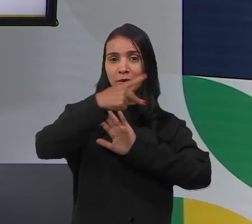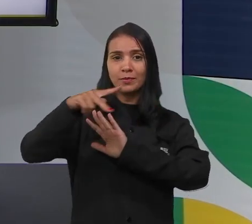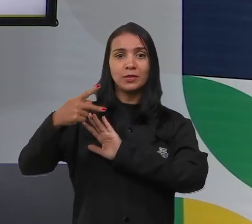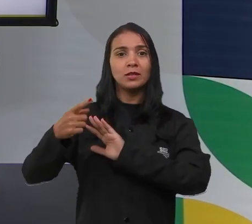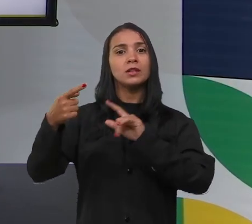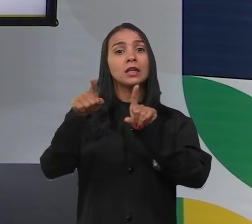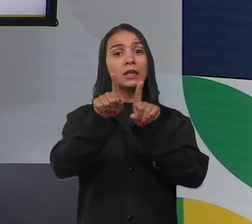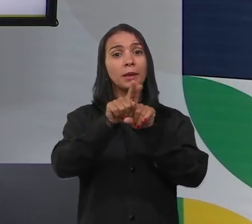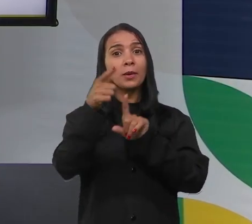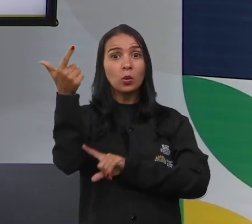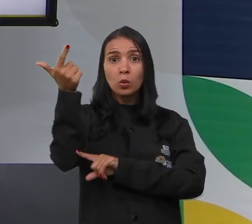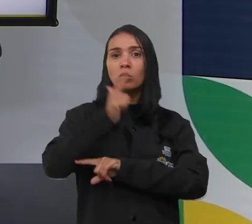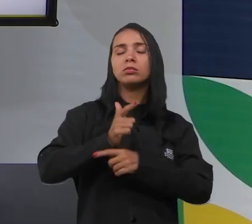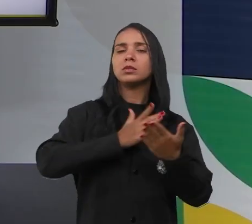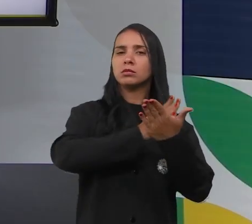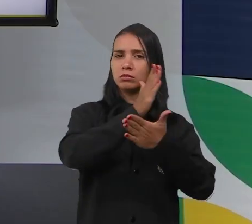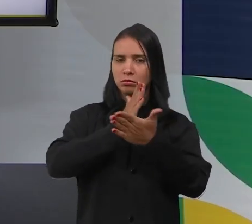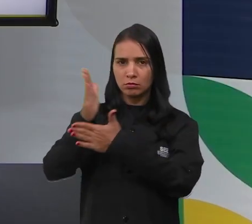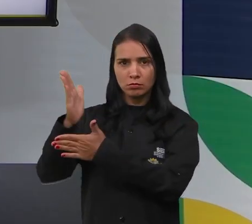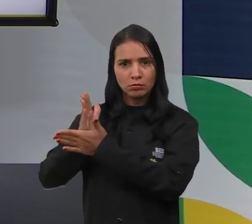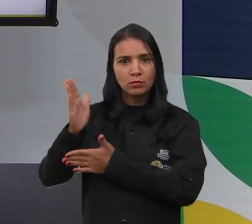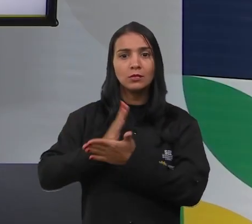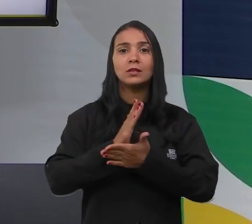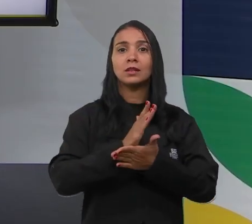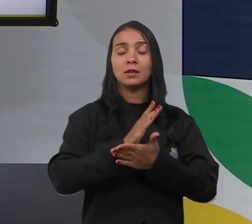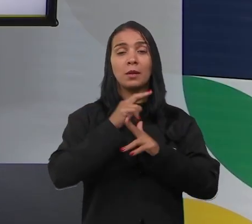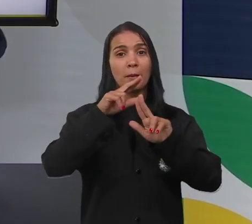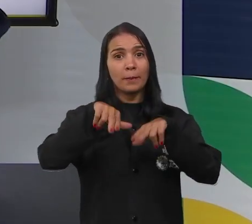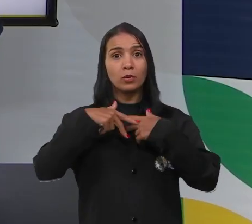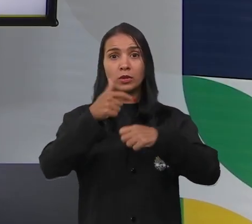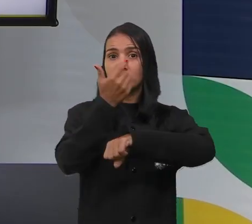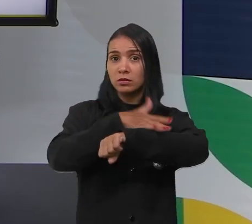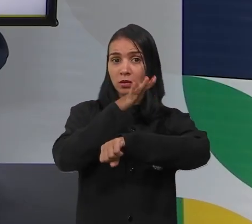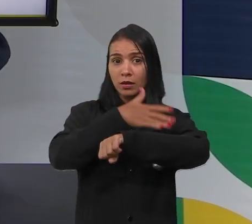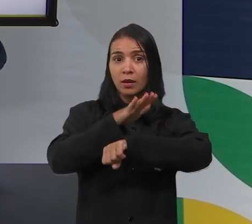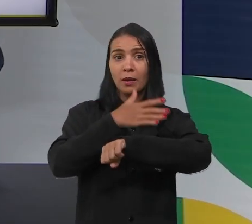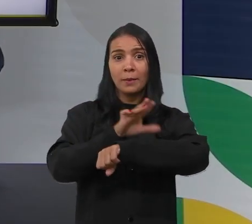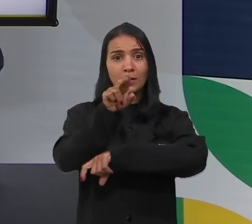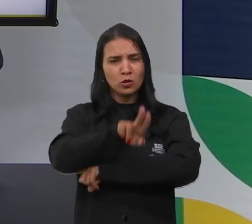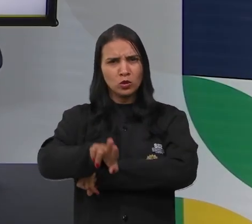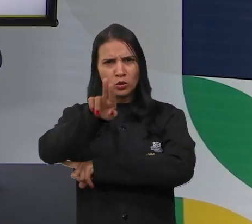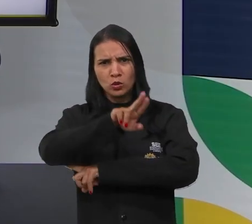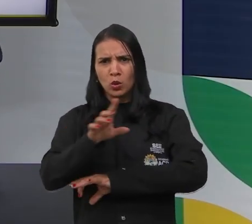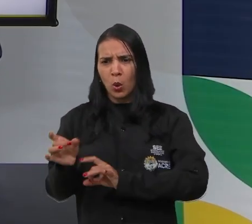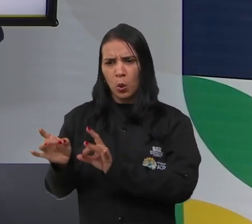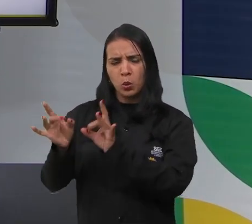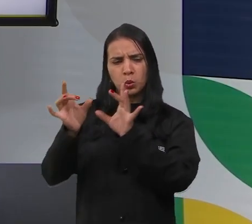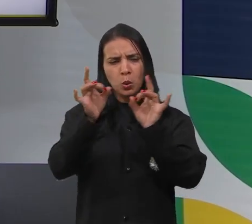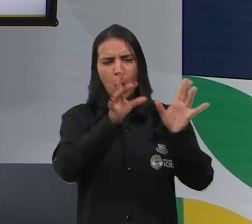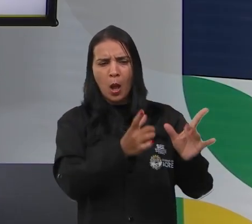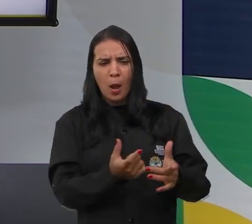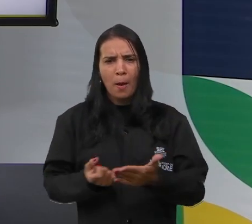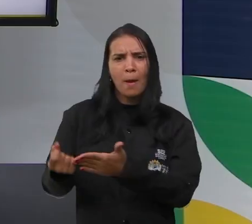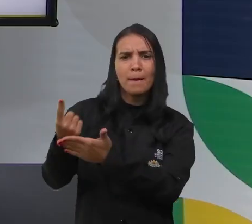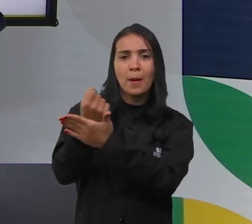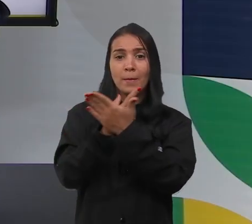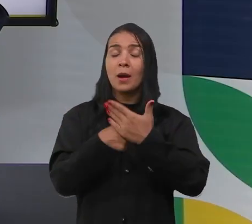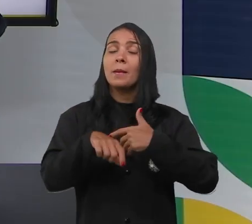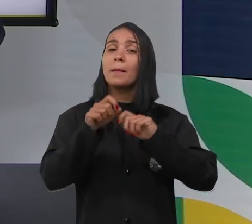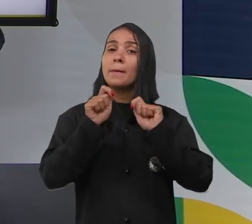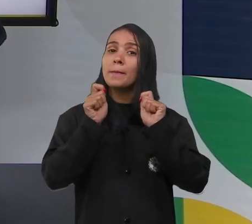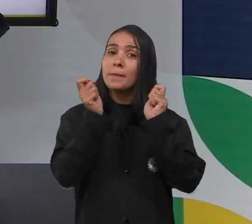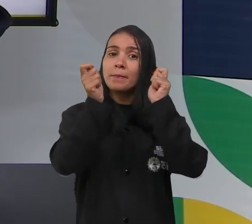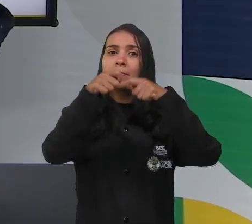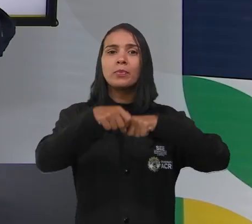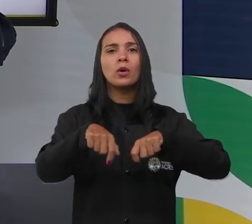Então, buscar os acessos corretos. E aí, essa prática do consumo, de controle com o meio ambiente, vai estar relacionada à